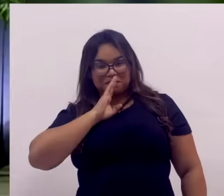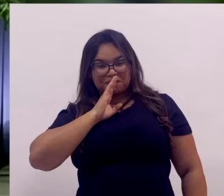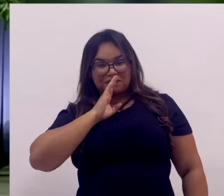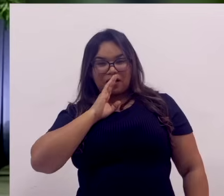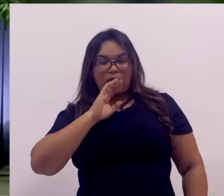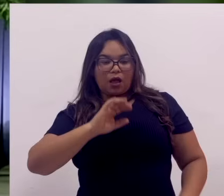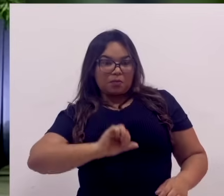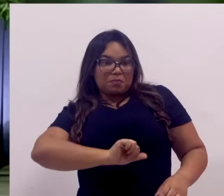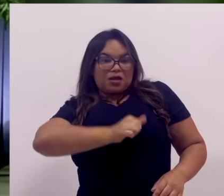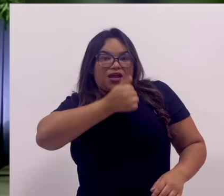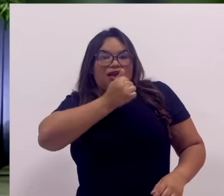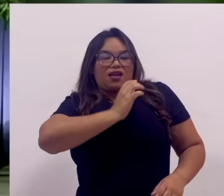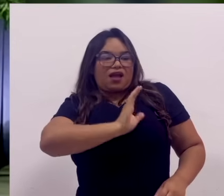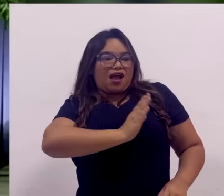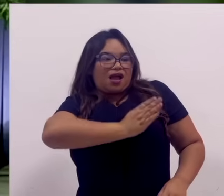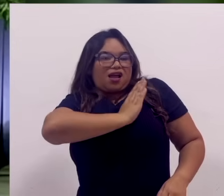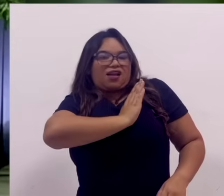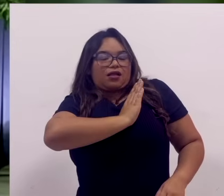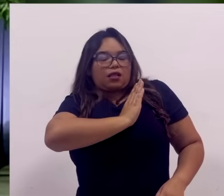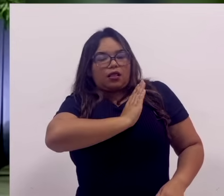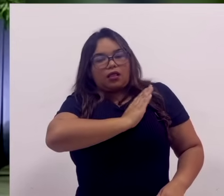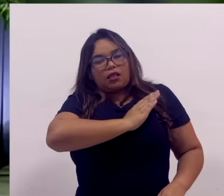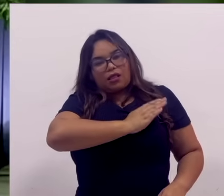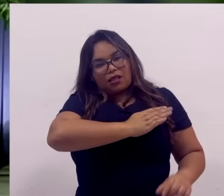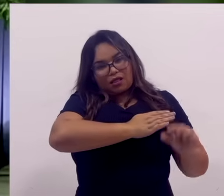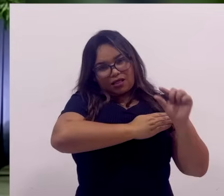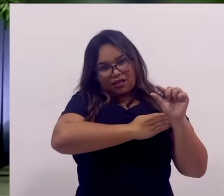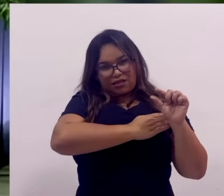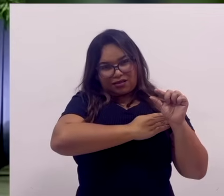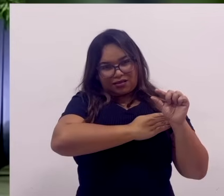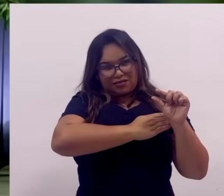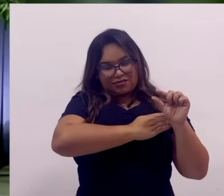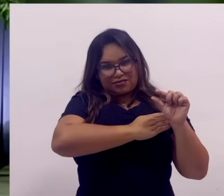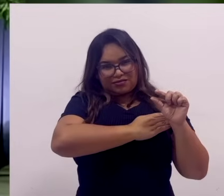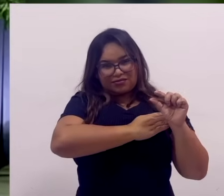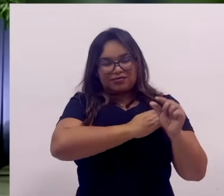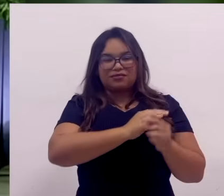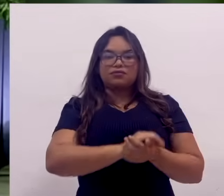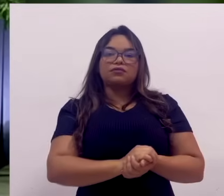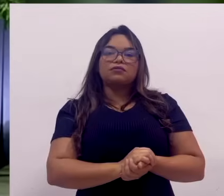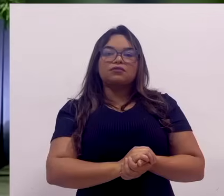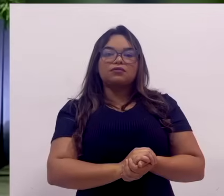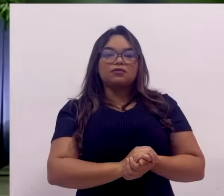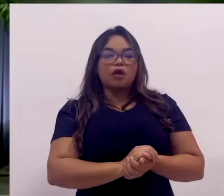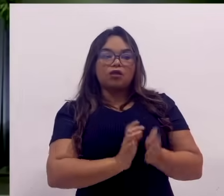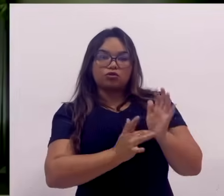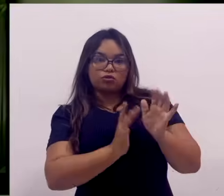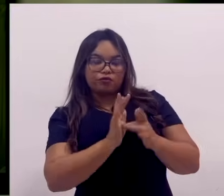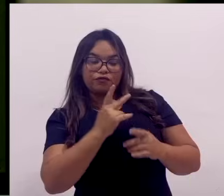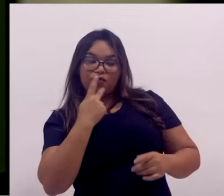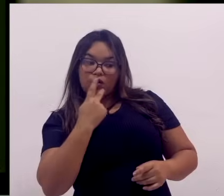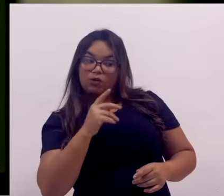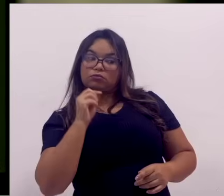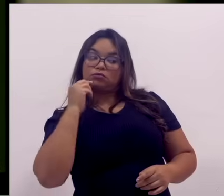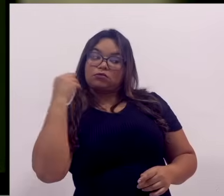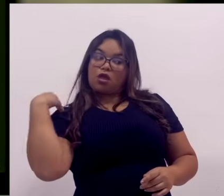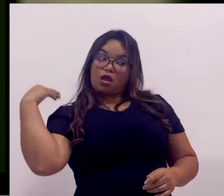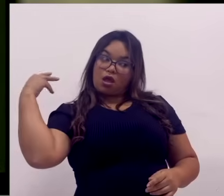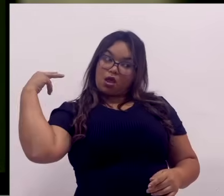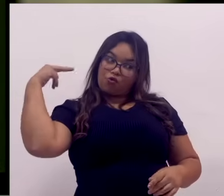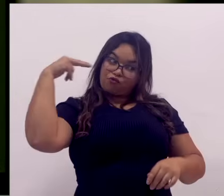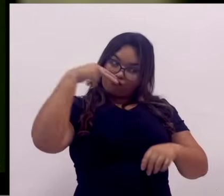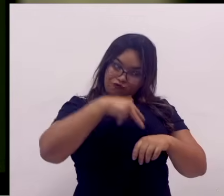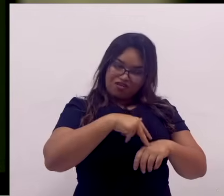mas esse primeiro entusiasmo havia diminuído um pouco. Brevemente a ti virei e tirarei do seu lugar o